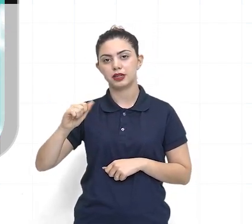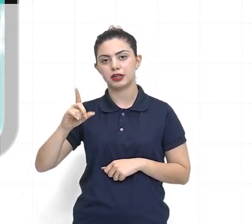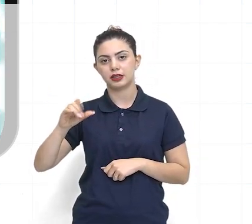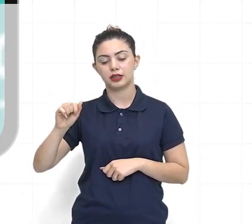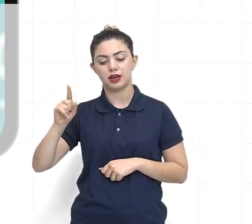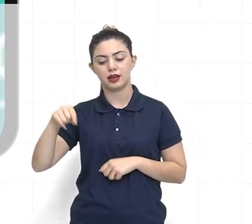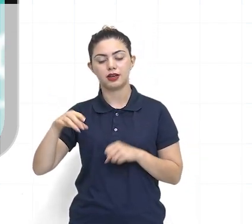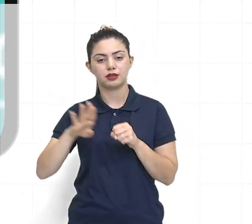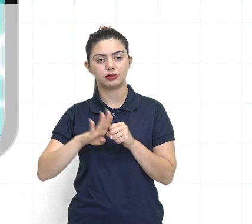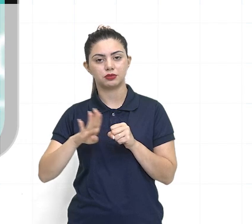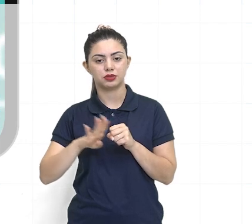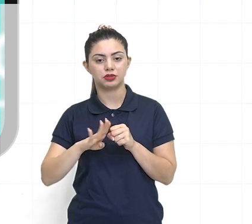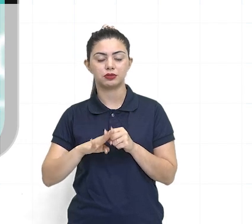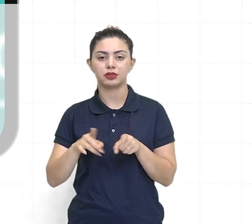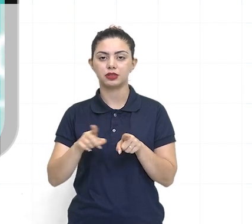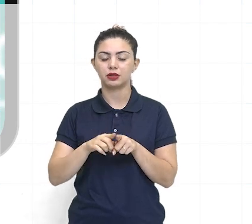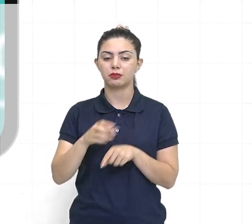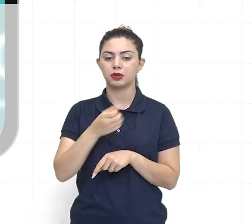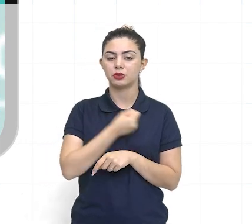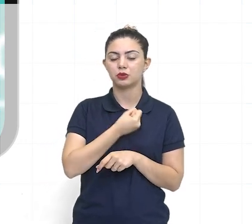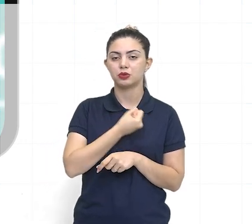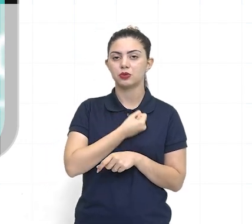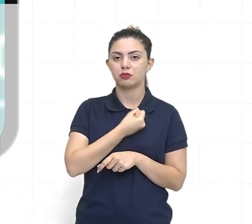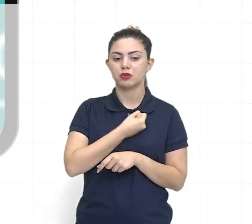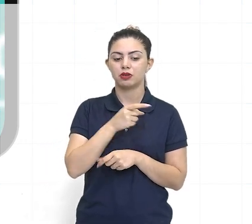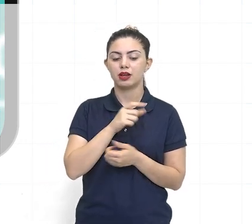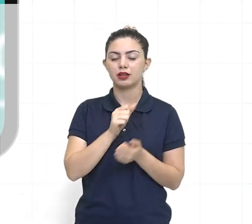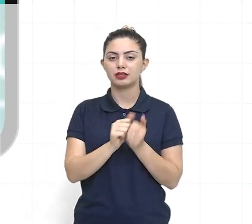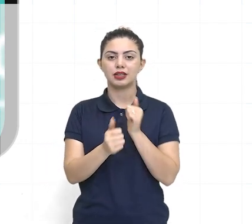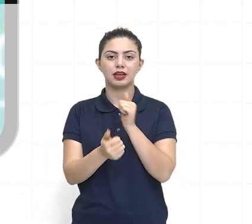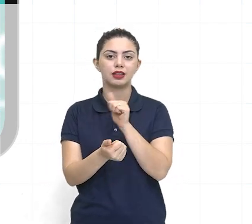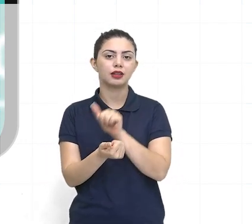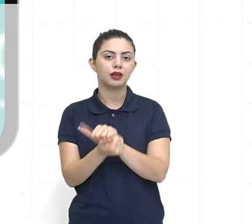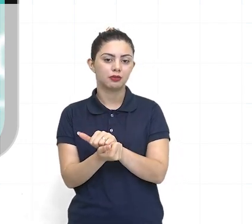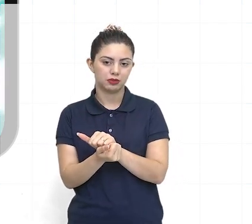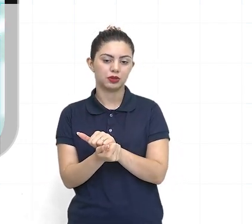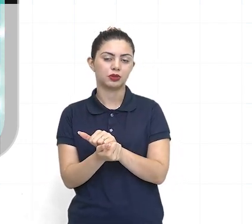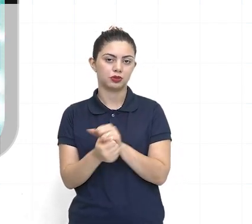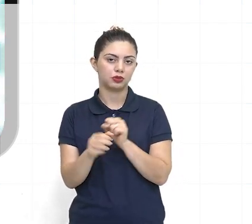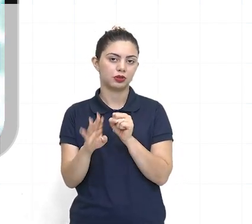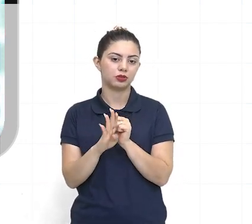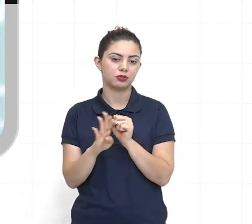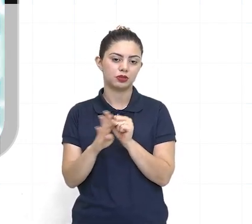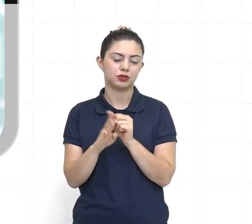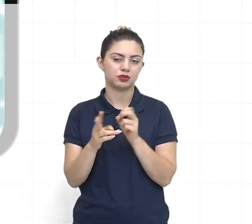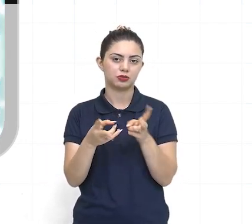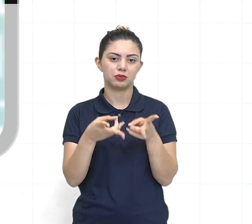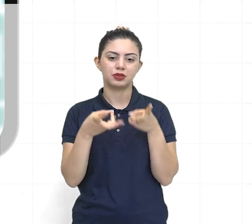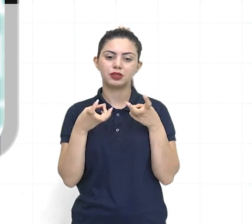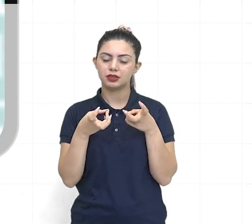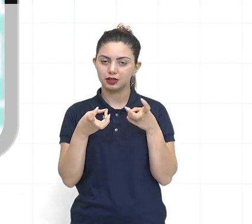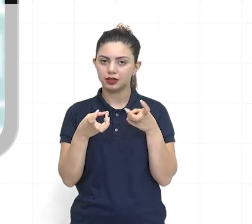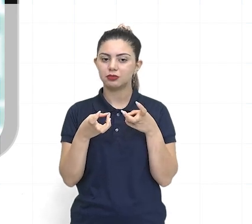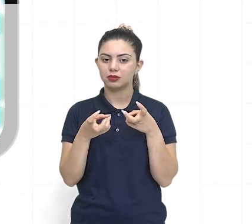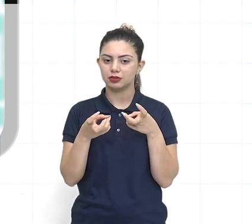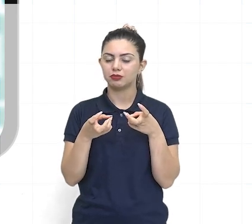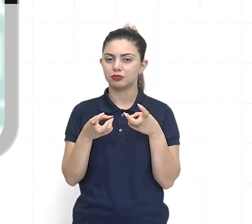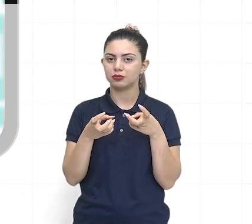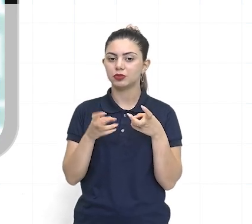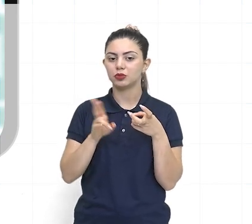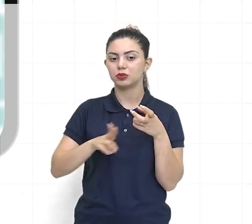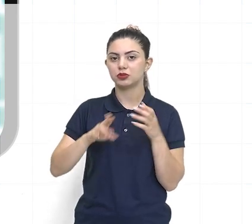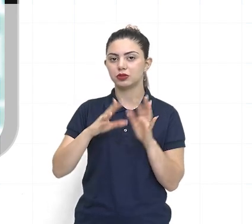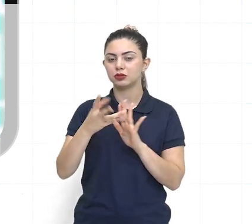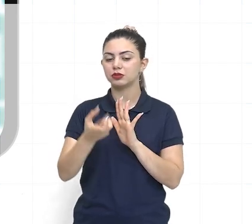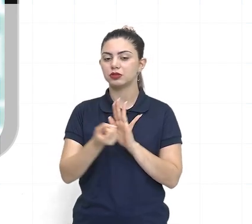substantivo, e o numeral se ajustou, né, ao substantivo na sua flexão